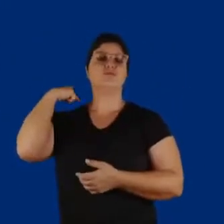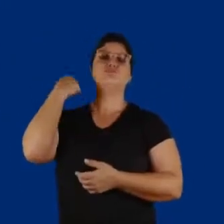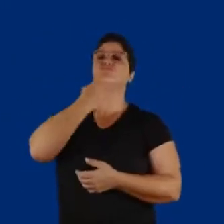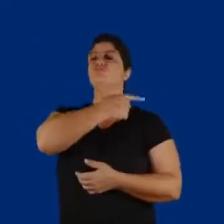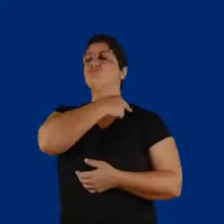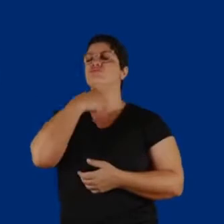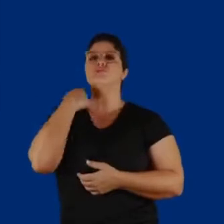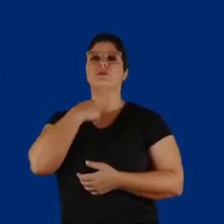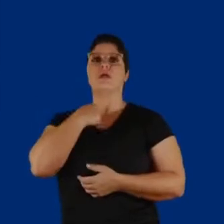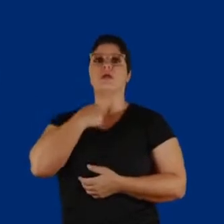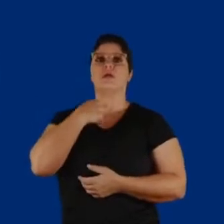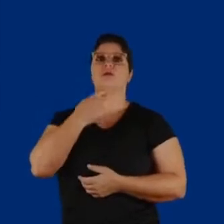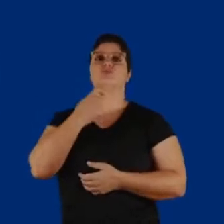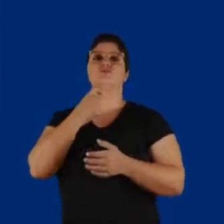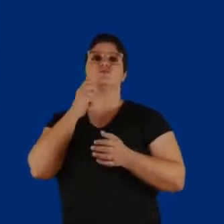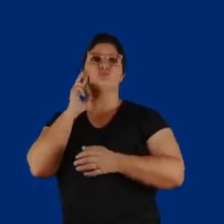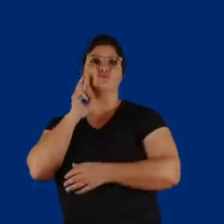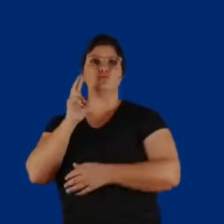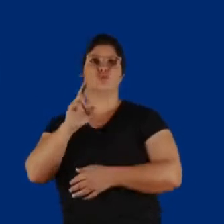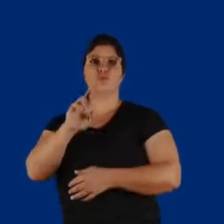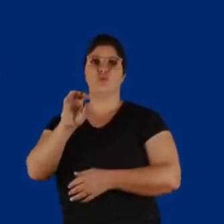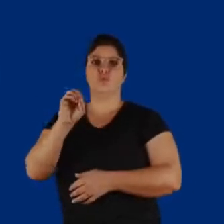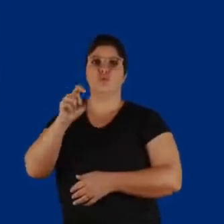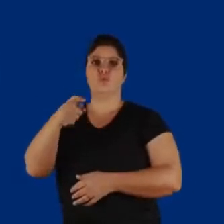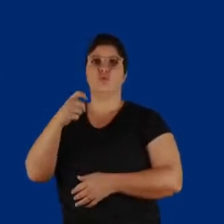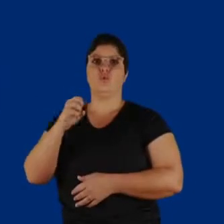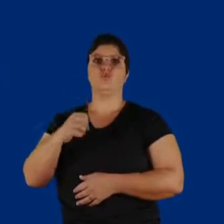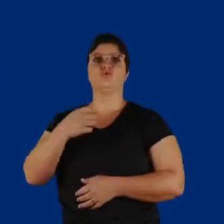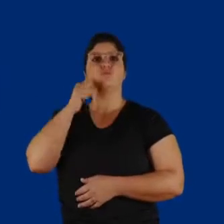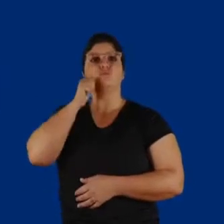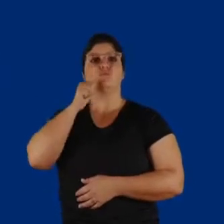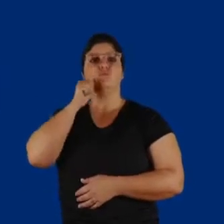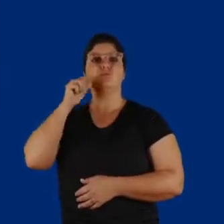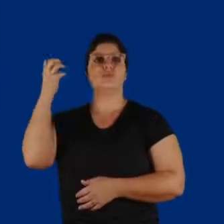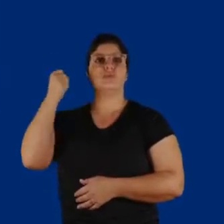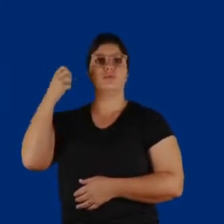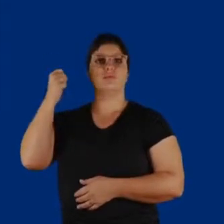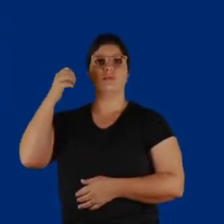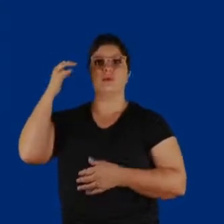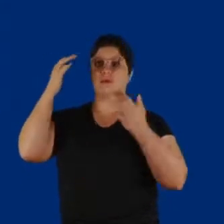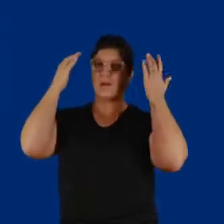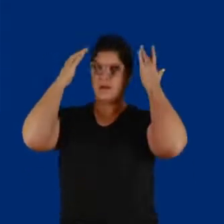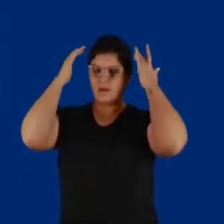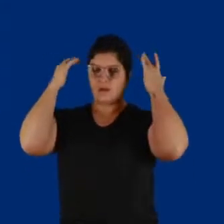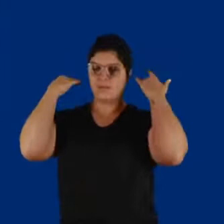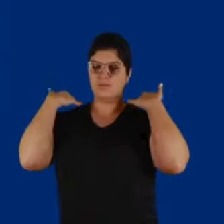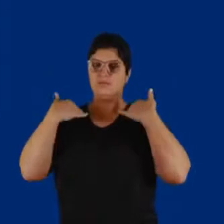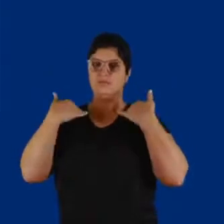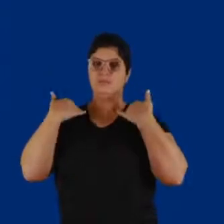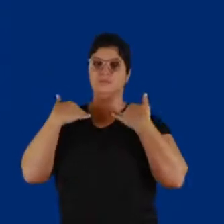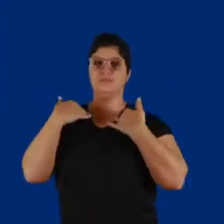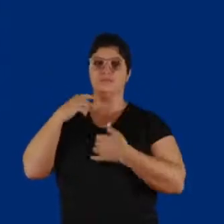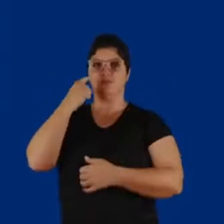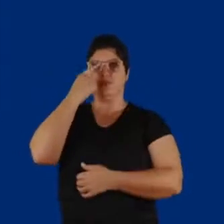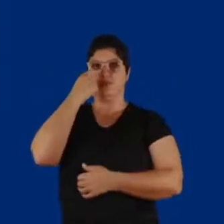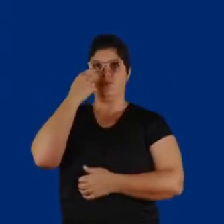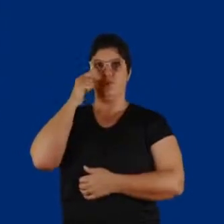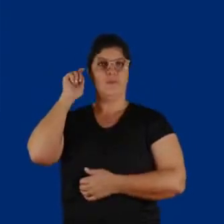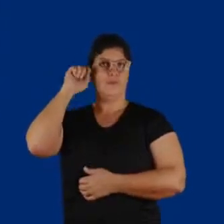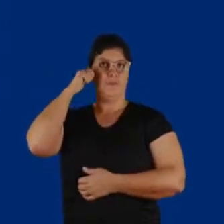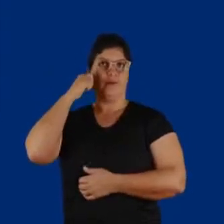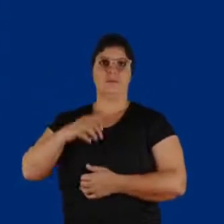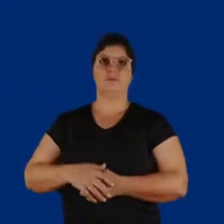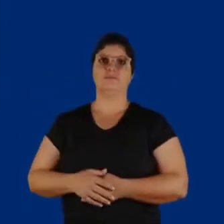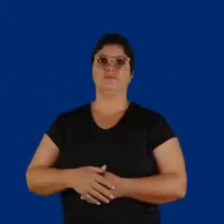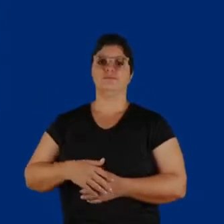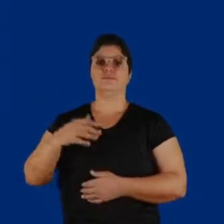mulher, branca, cabelos castanhos na altura do ombro direito, olhos pretos. Bem, vamos ao tema de hoje, que é arte e